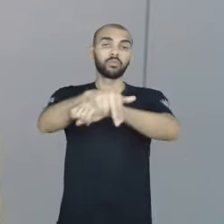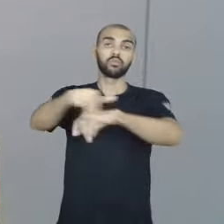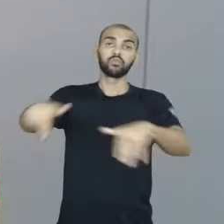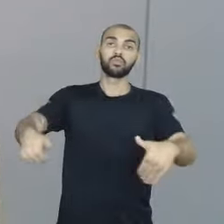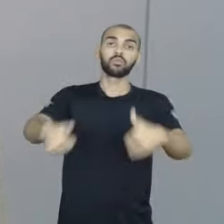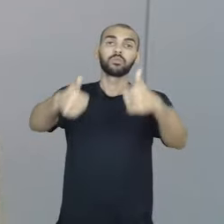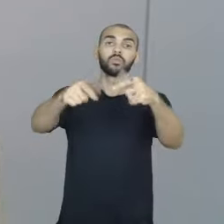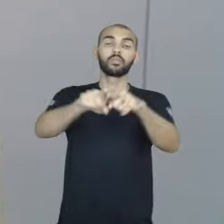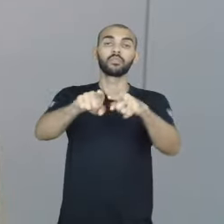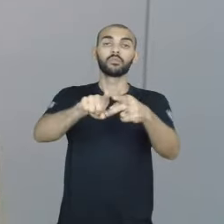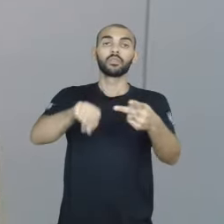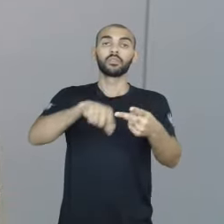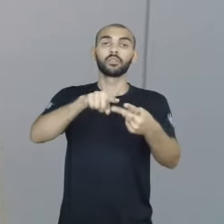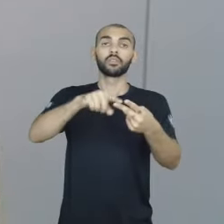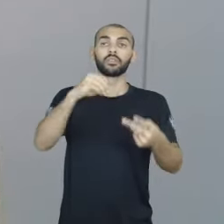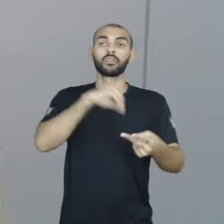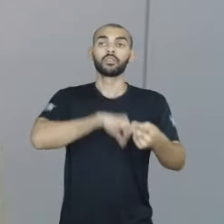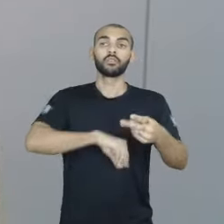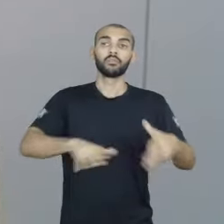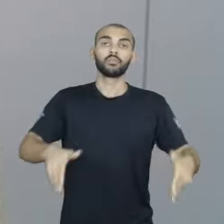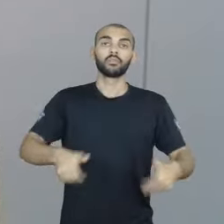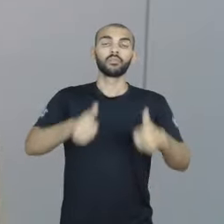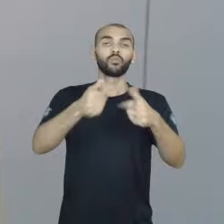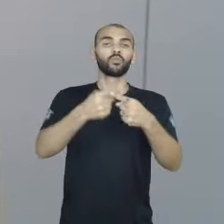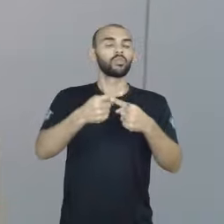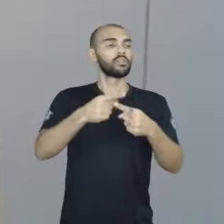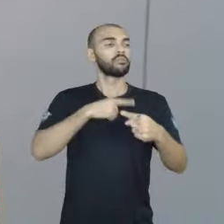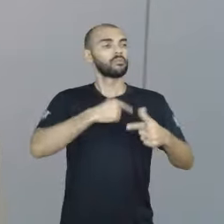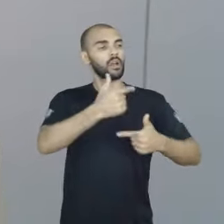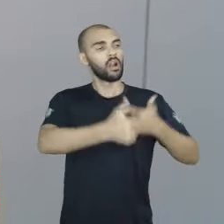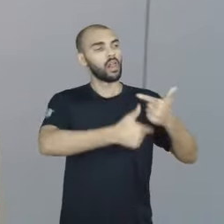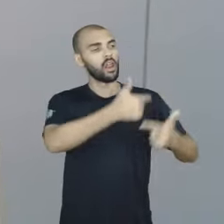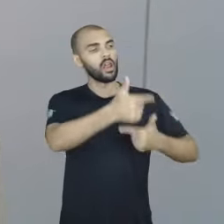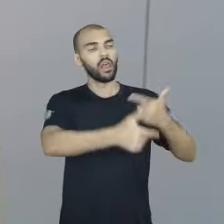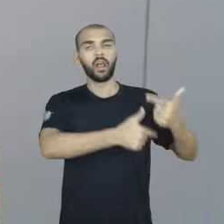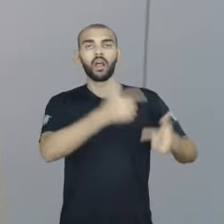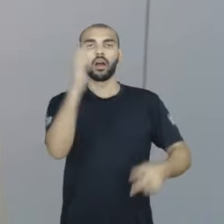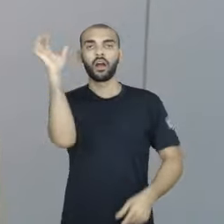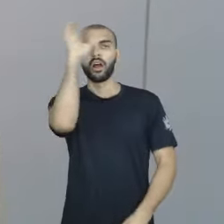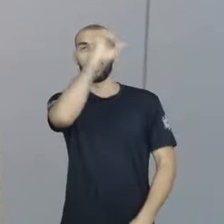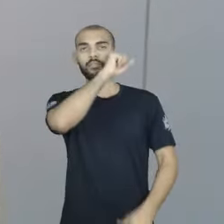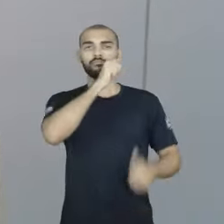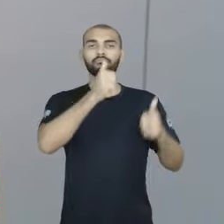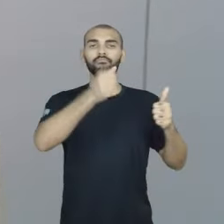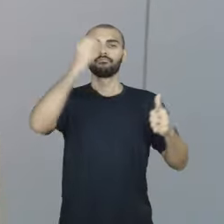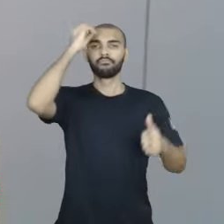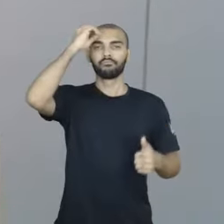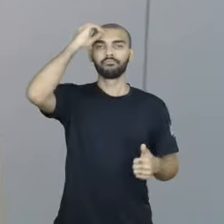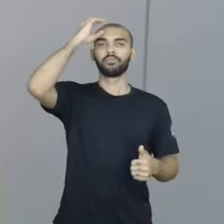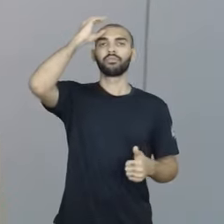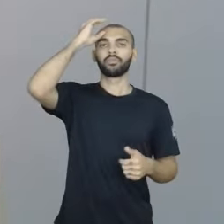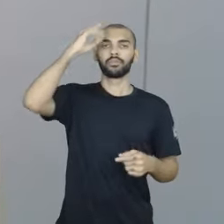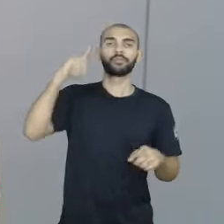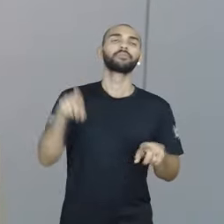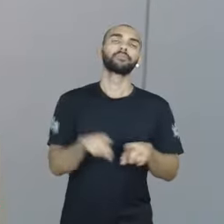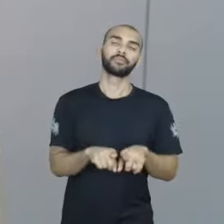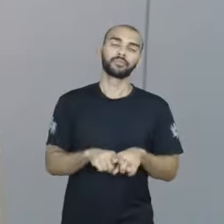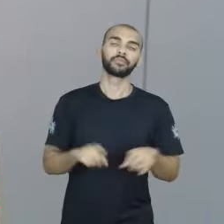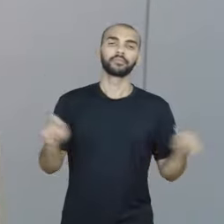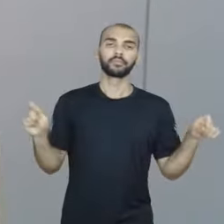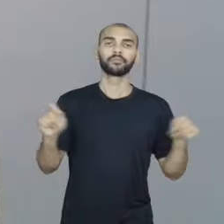também a sua remuneração, né? Porque uma vez que você está treinado, que você está bem formado, isso